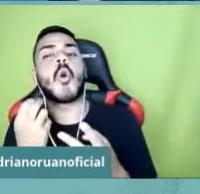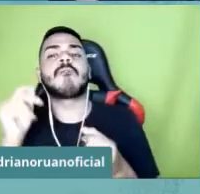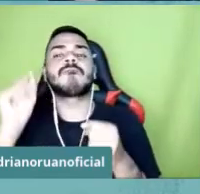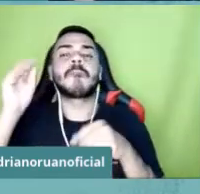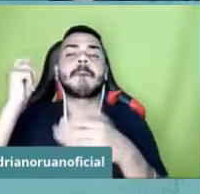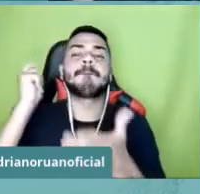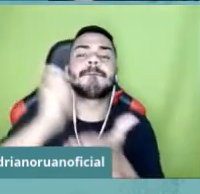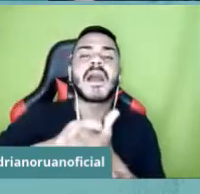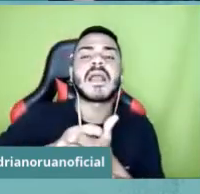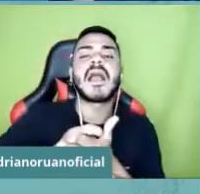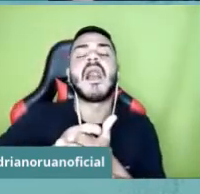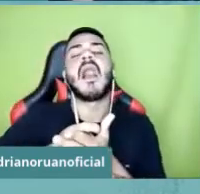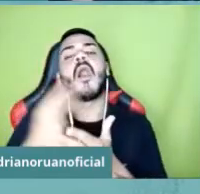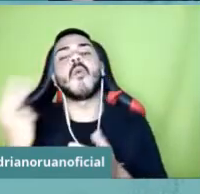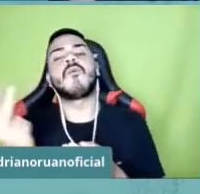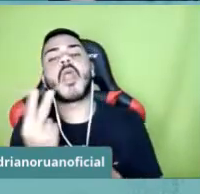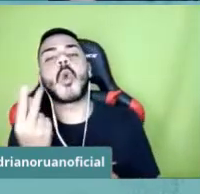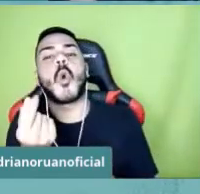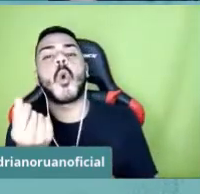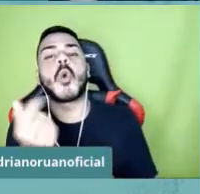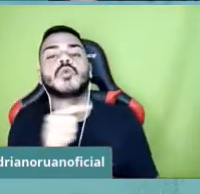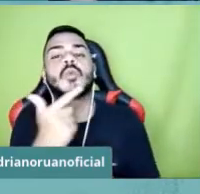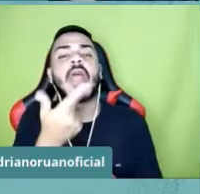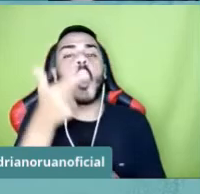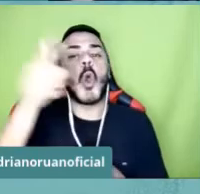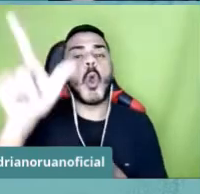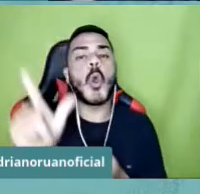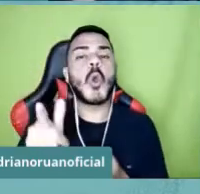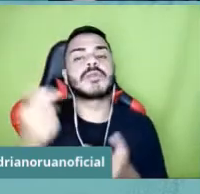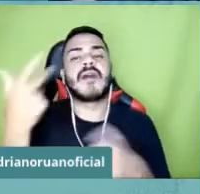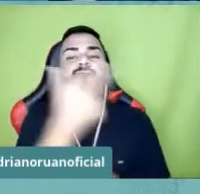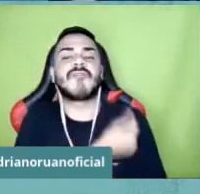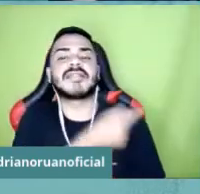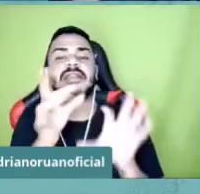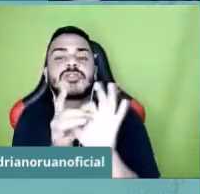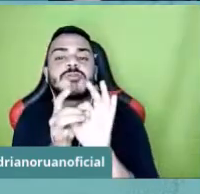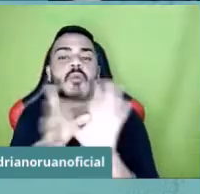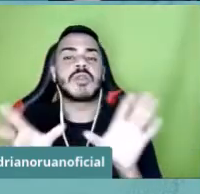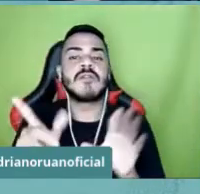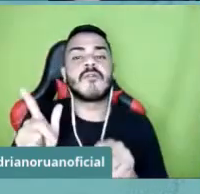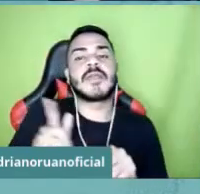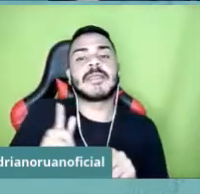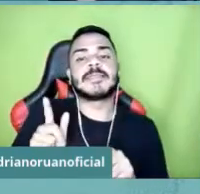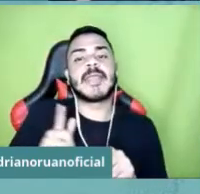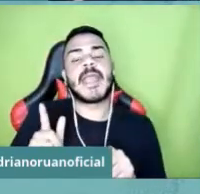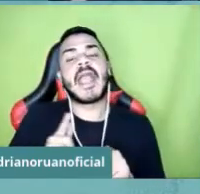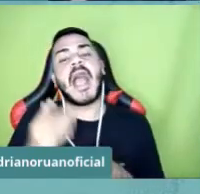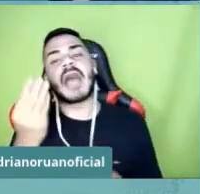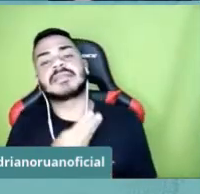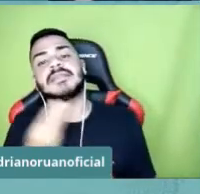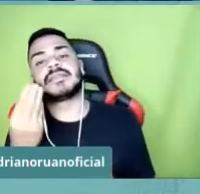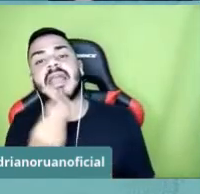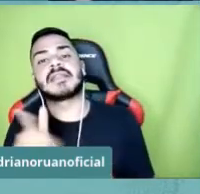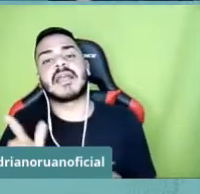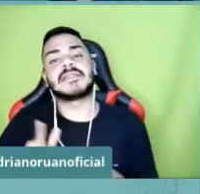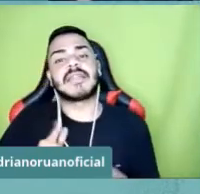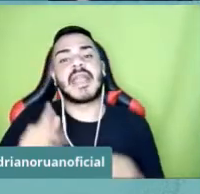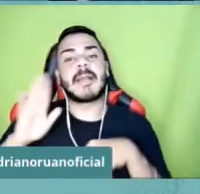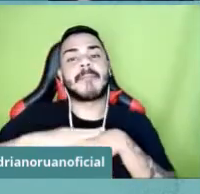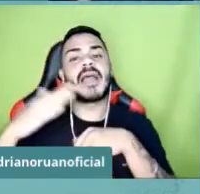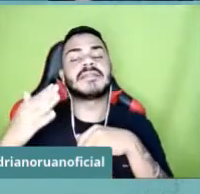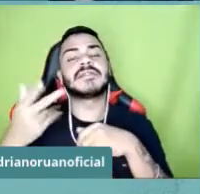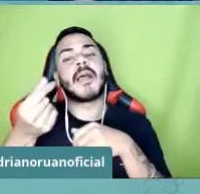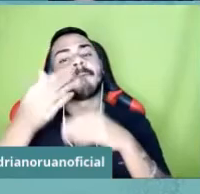esse valor? Eu não tenho nenhuma outra vacina disponível que me atenda e que seja mais barato,